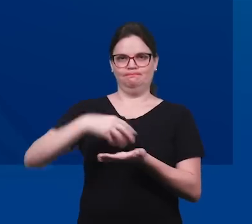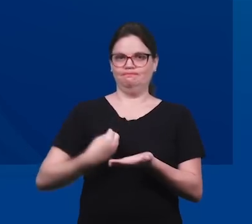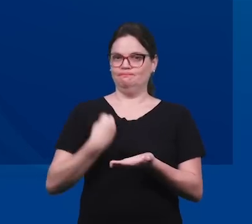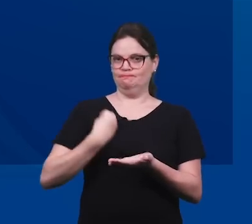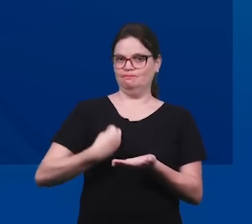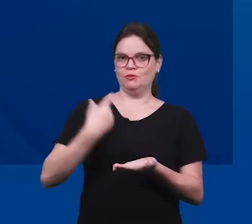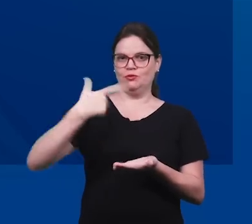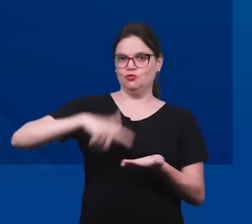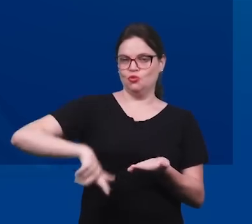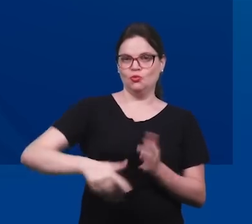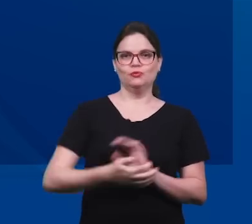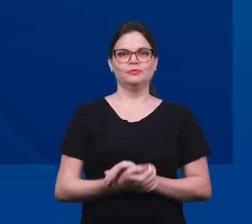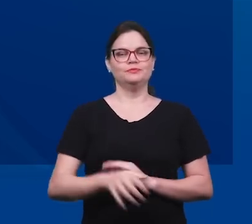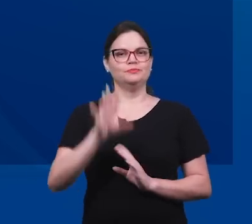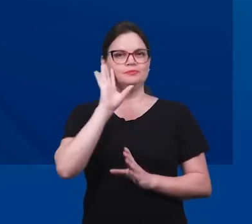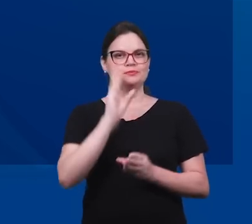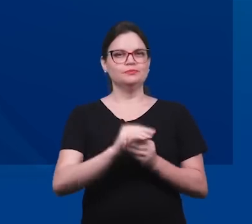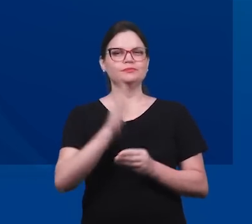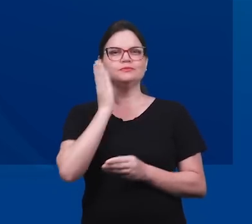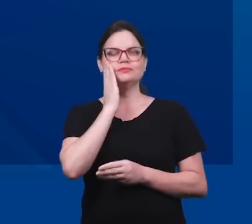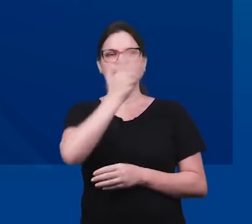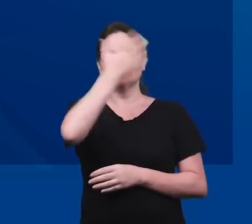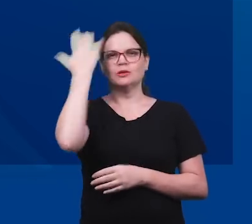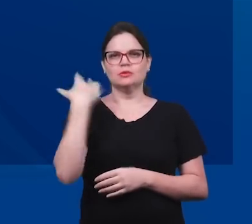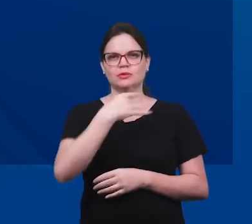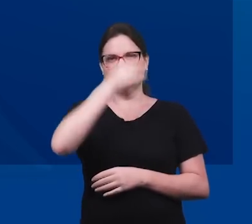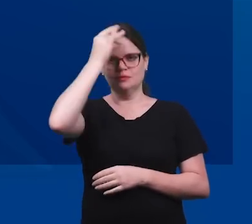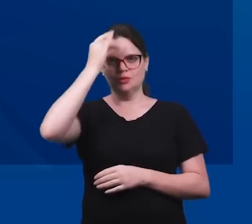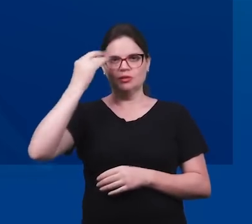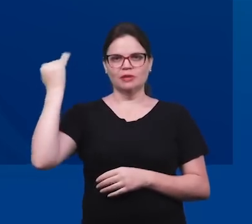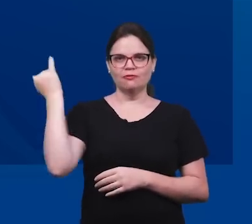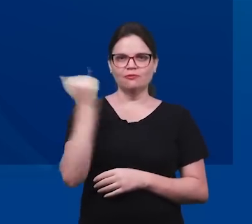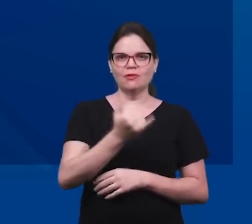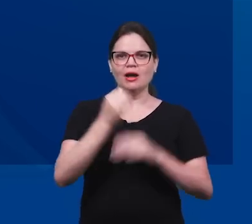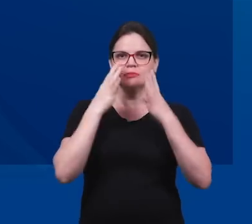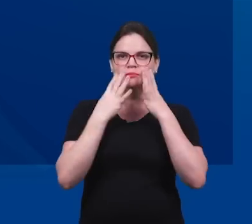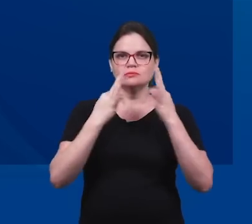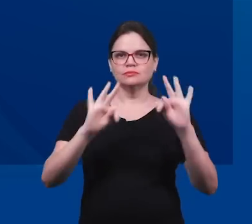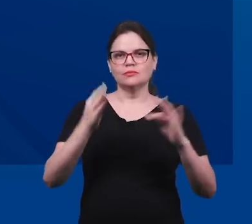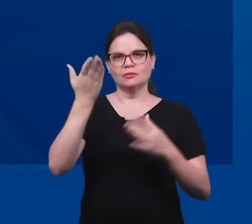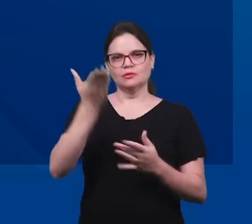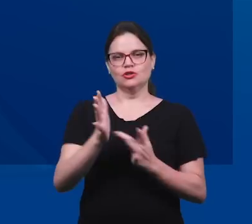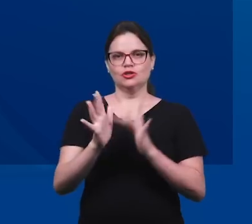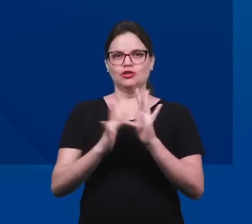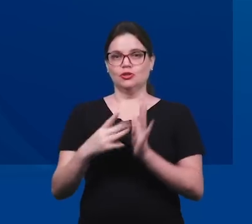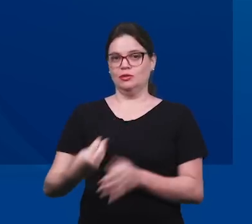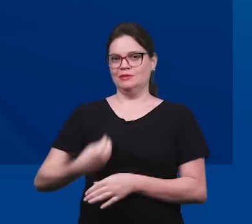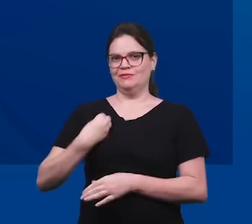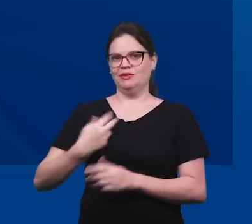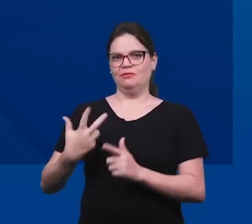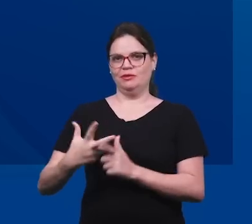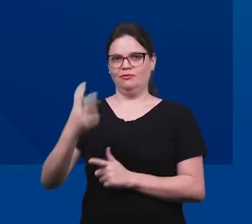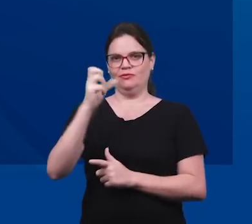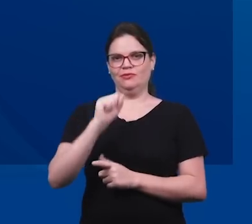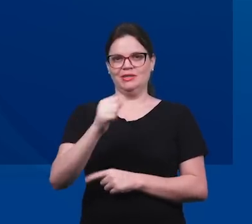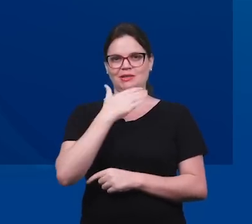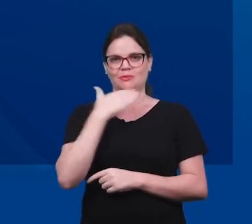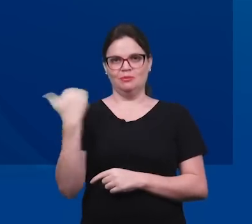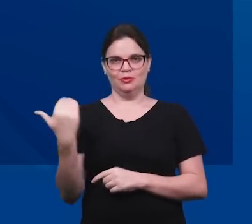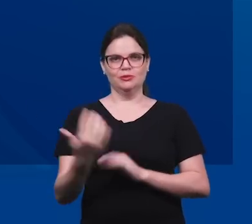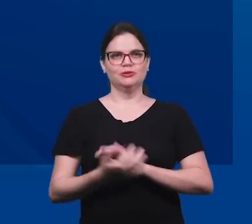que o Espírito, ele testifica daquele que está vivo. Ou seja, o Senhor Jesus, ele venceu a morte.